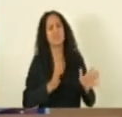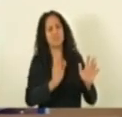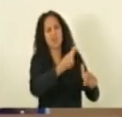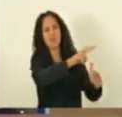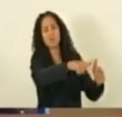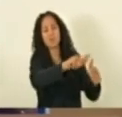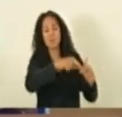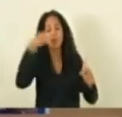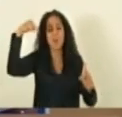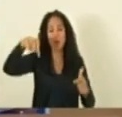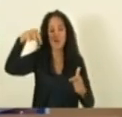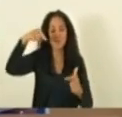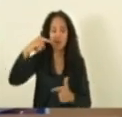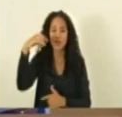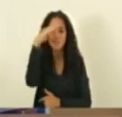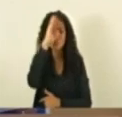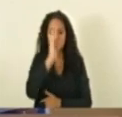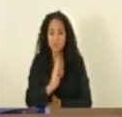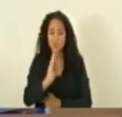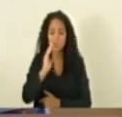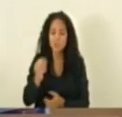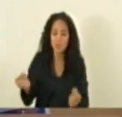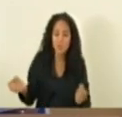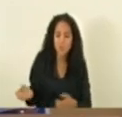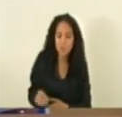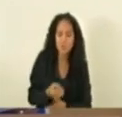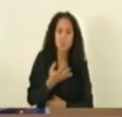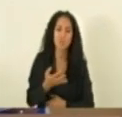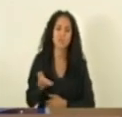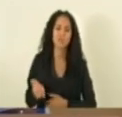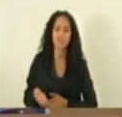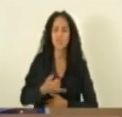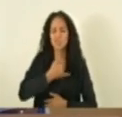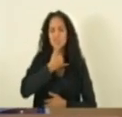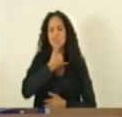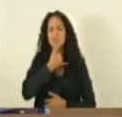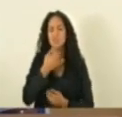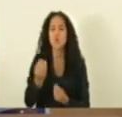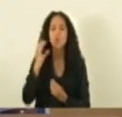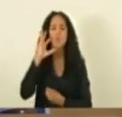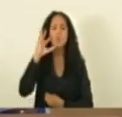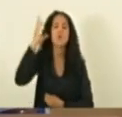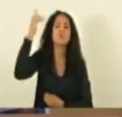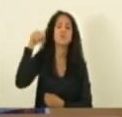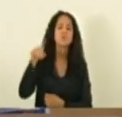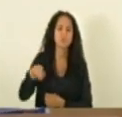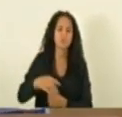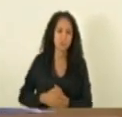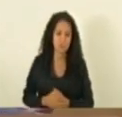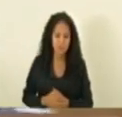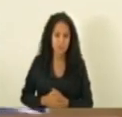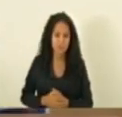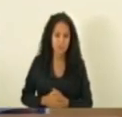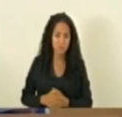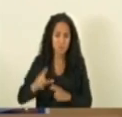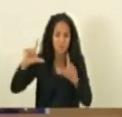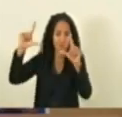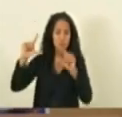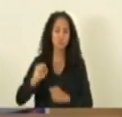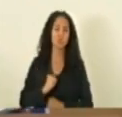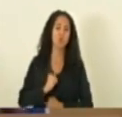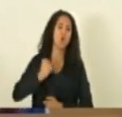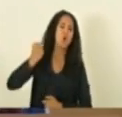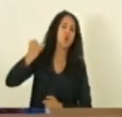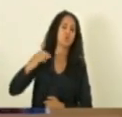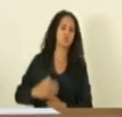gente é uma novidade, uma triste novidade, e que nós precisamos saber como fazer para enfrentar e diminuir esse ódio. Obrigado,